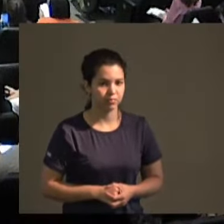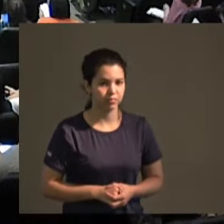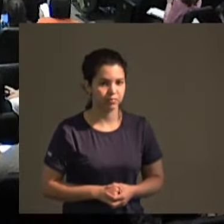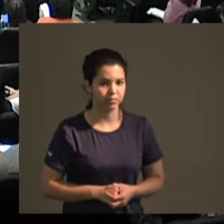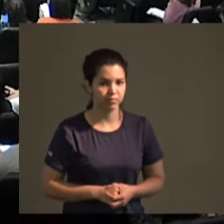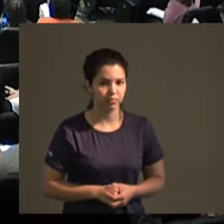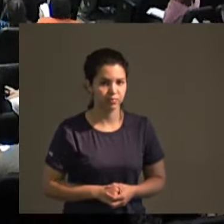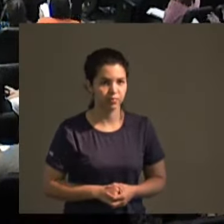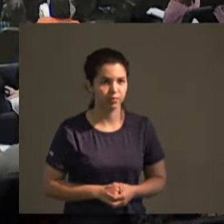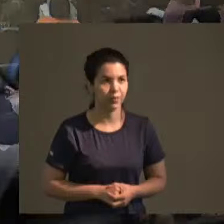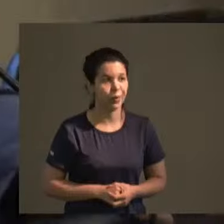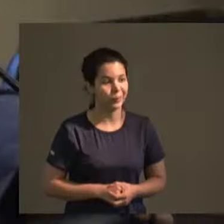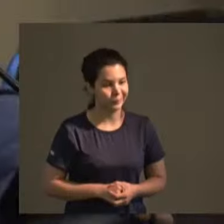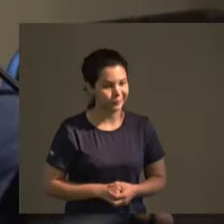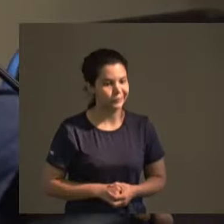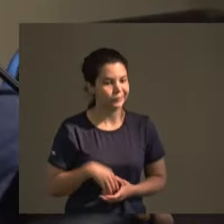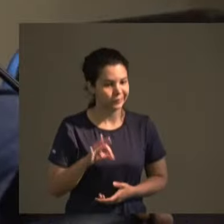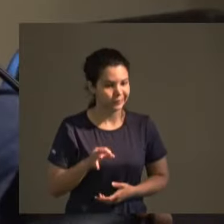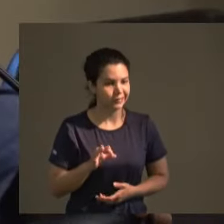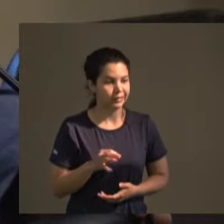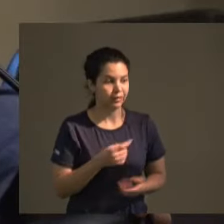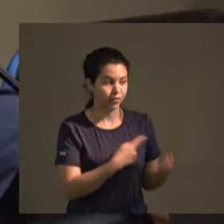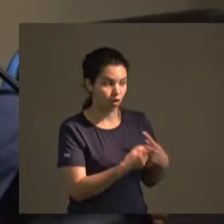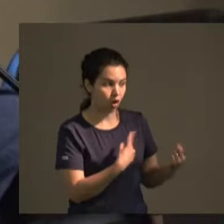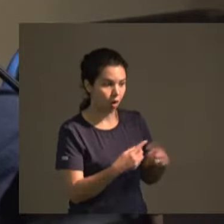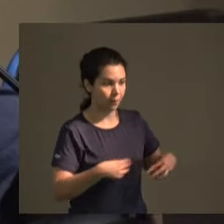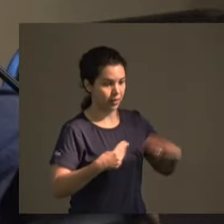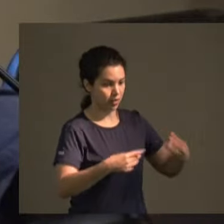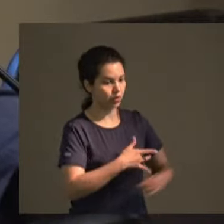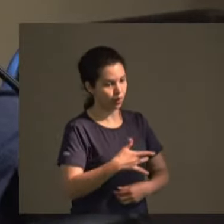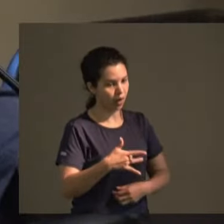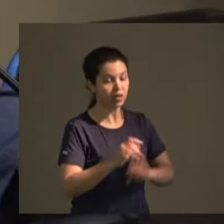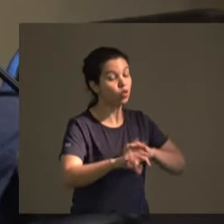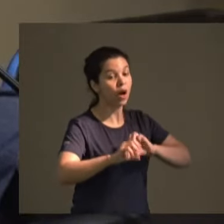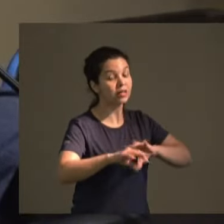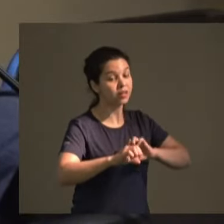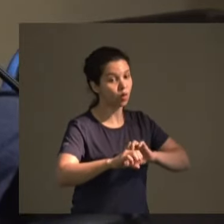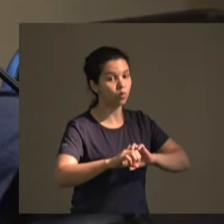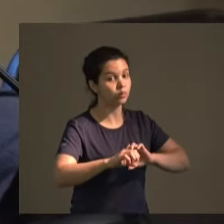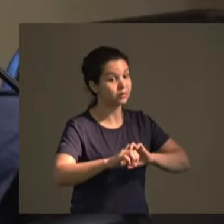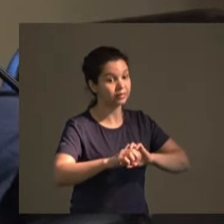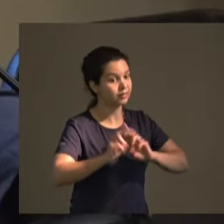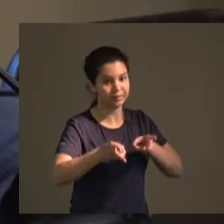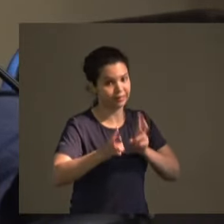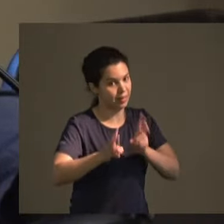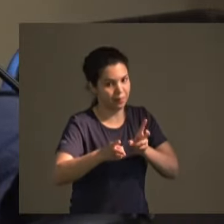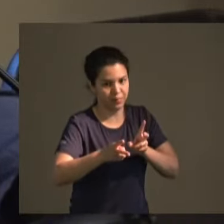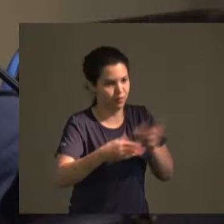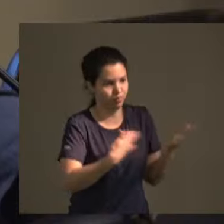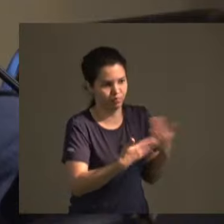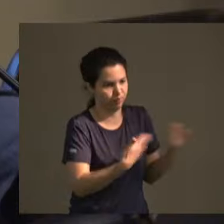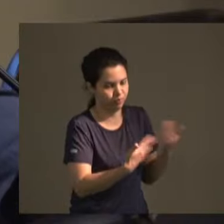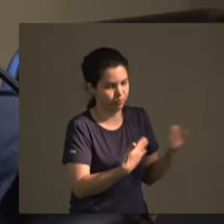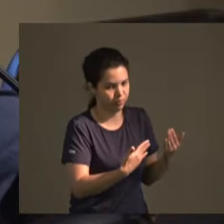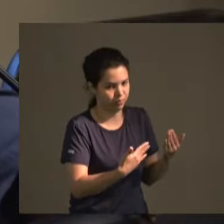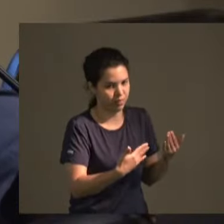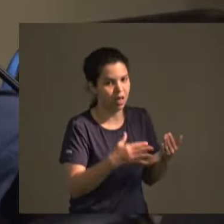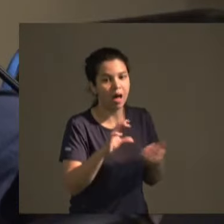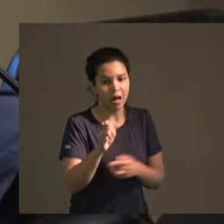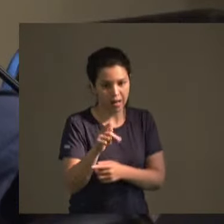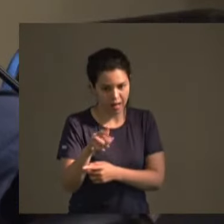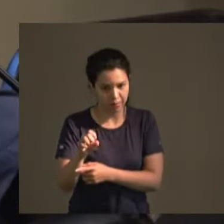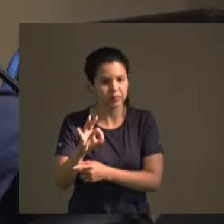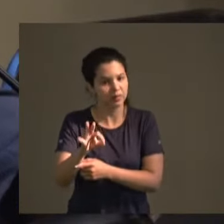Olha, dialogar com o Ministério da Educação, a gente dialoga toda hora. Temos dialogado com a CAPES, inclusive, temos